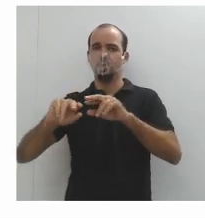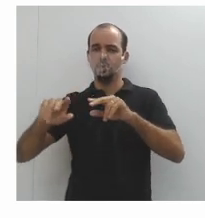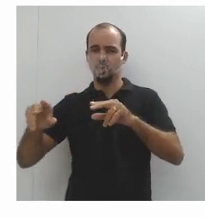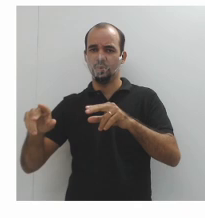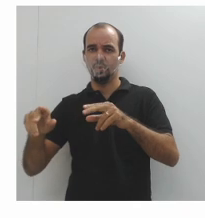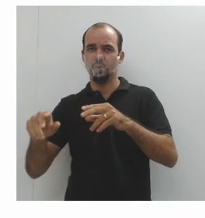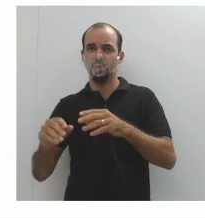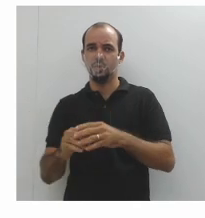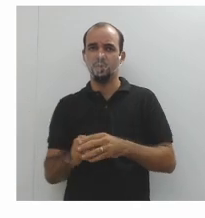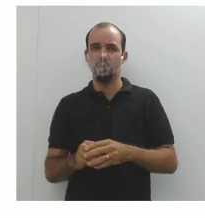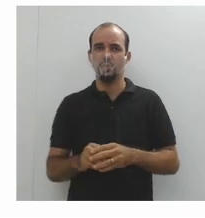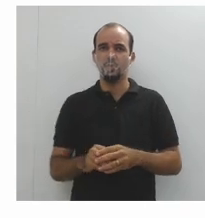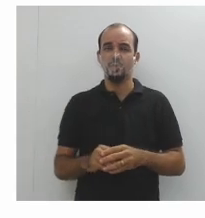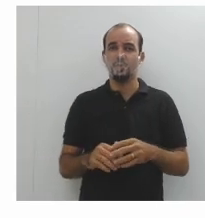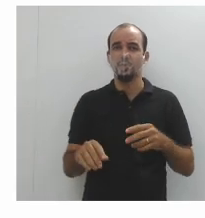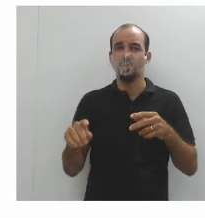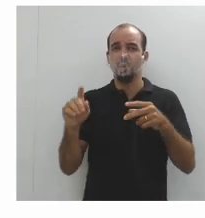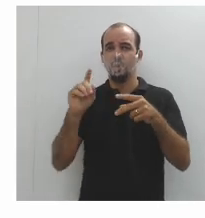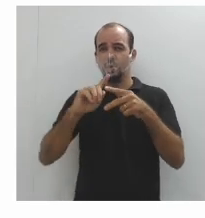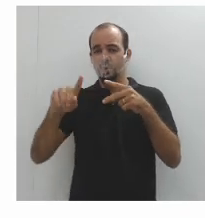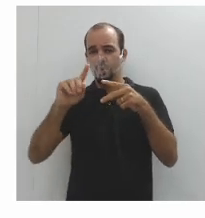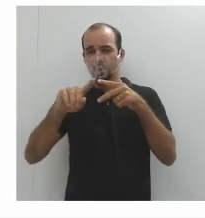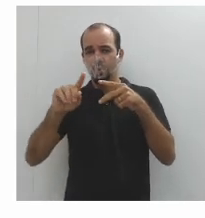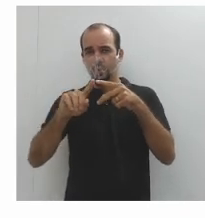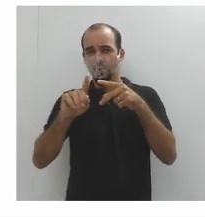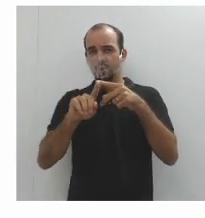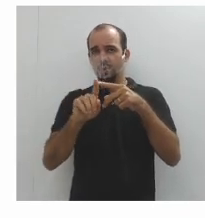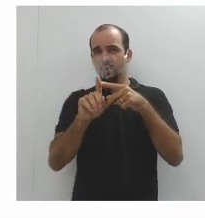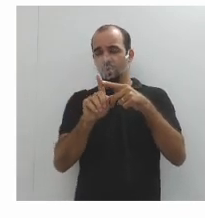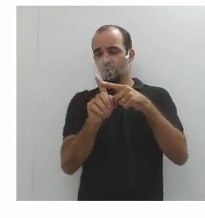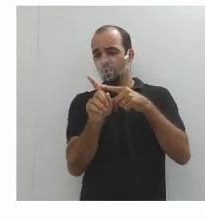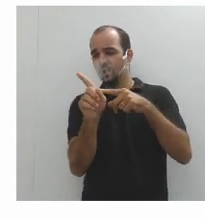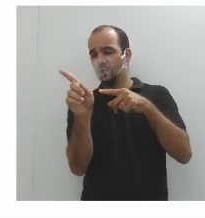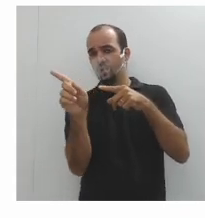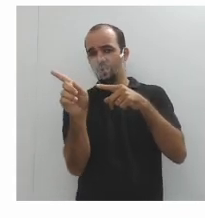Dos holosídeos, nós temos os